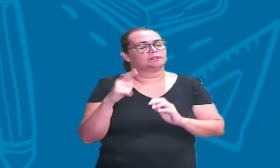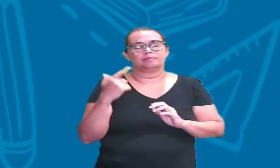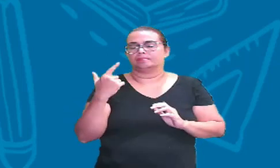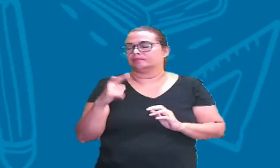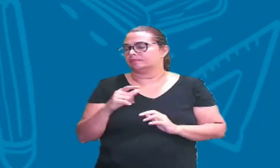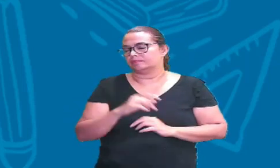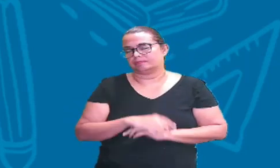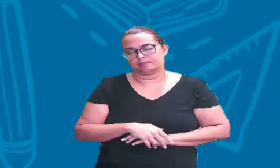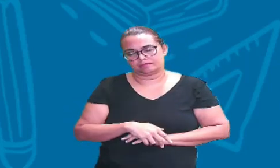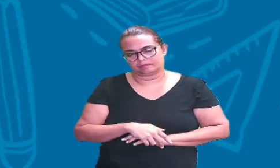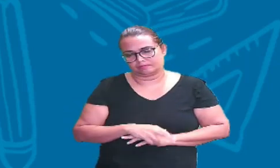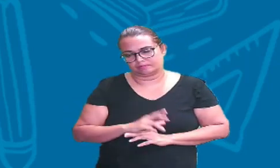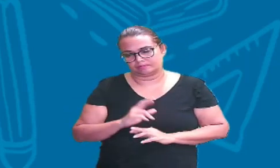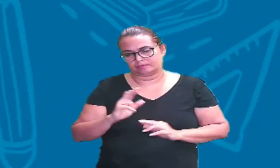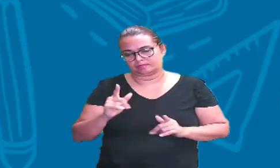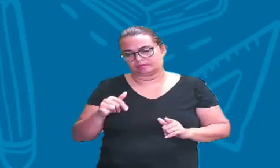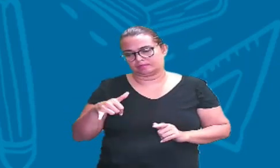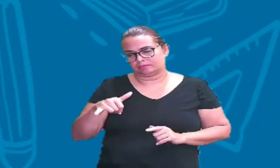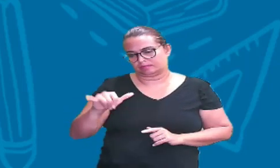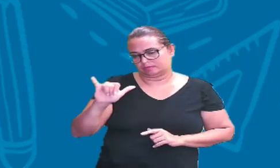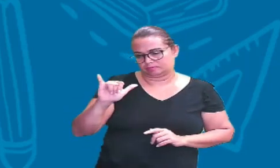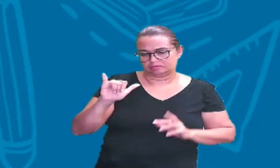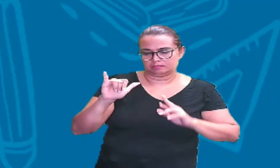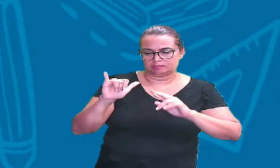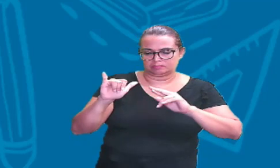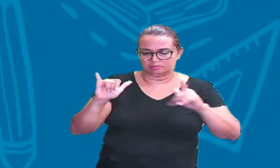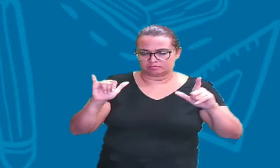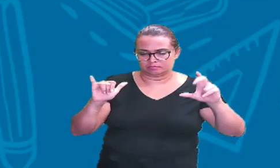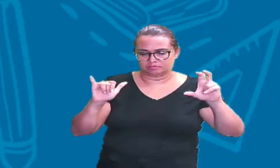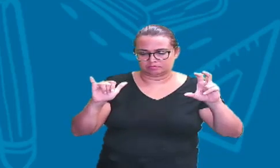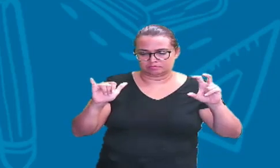não são iguais. Y não é igual a 50.